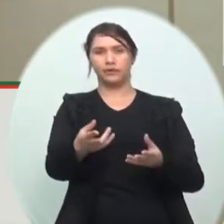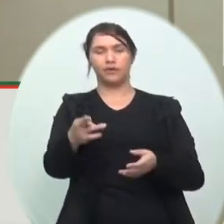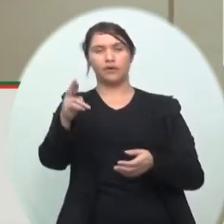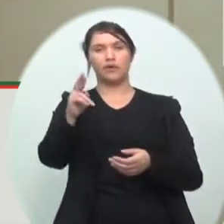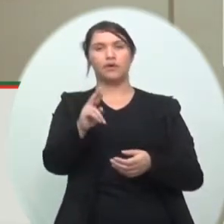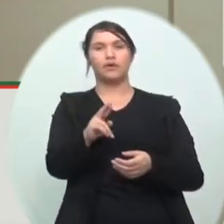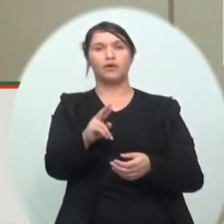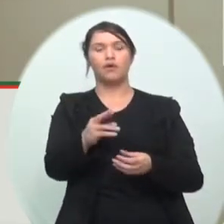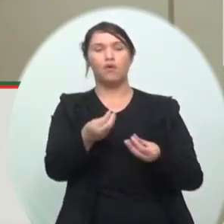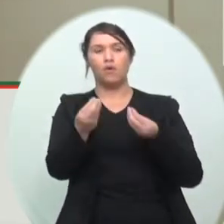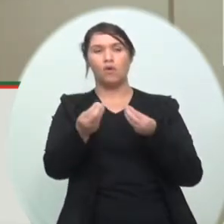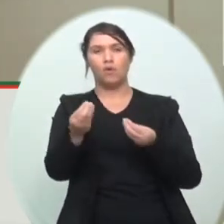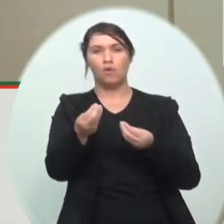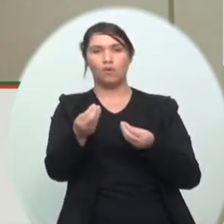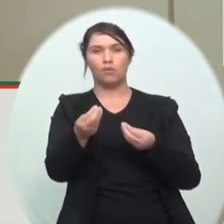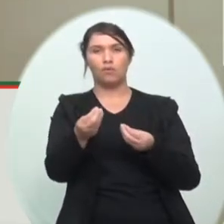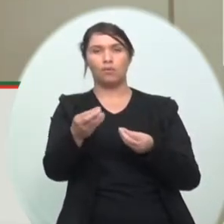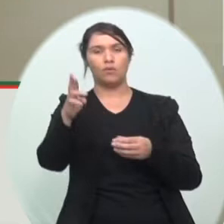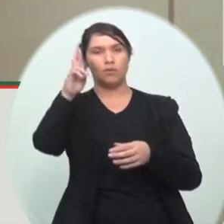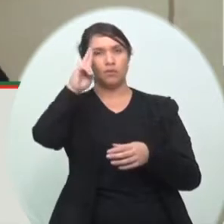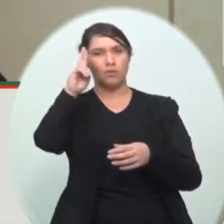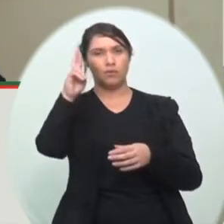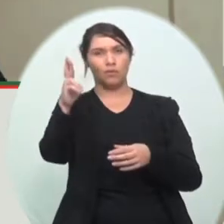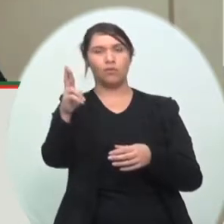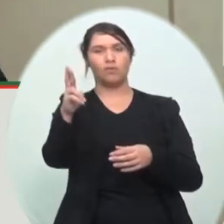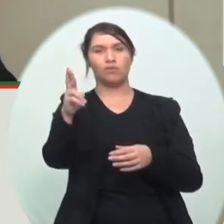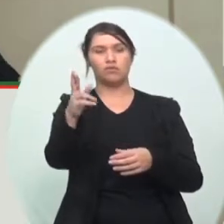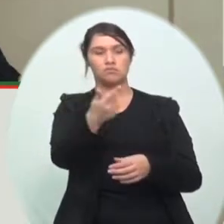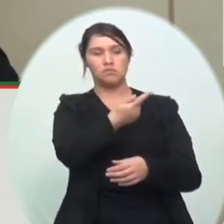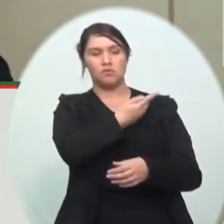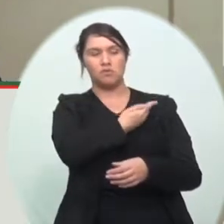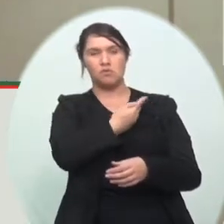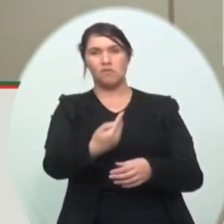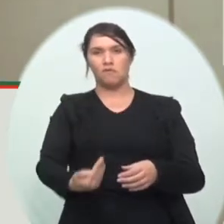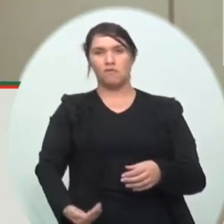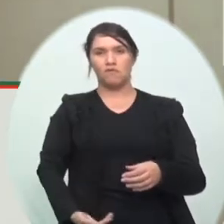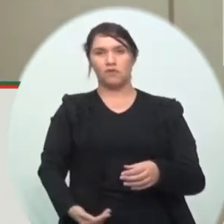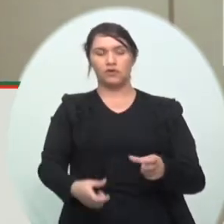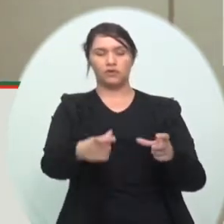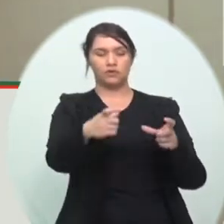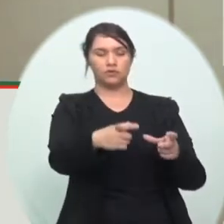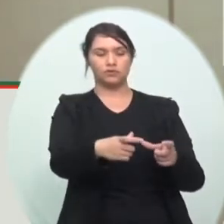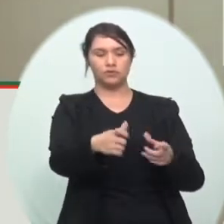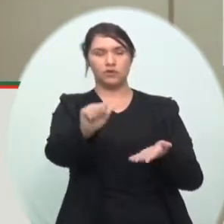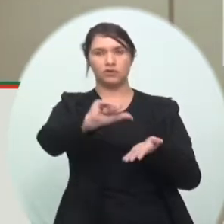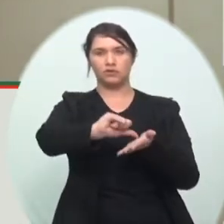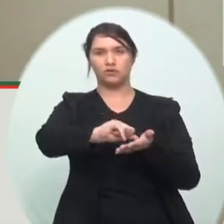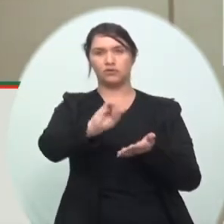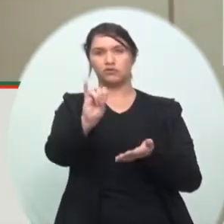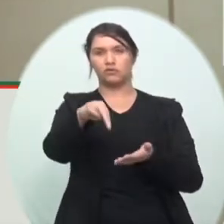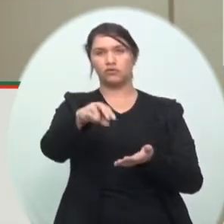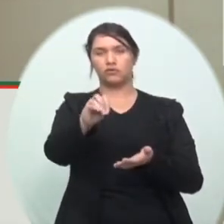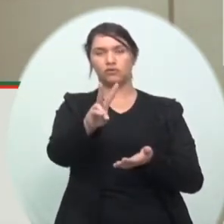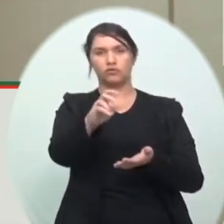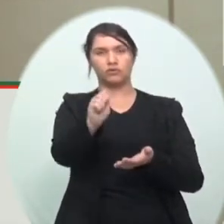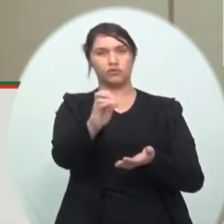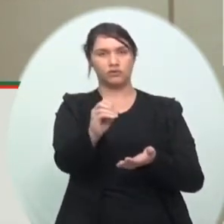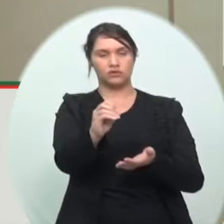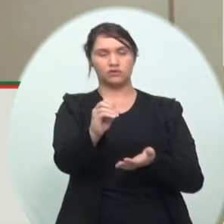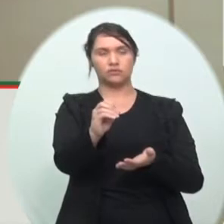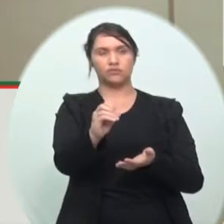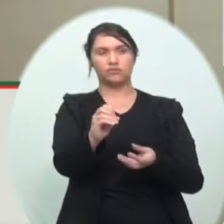de todo esse ecossistema, de que forma, Marinho, de repente, nós já discutimos lá, mas de repente você pode explicar para o pessoal de que forma, de